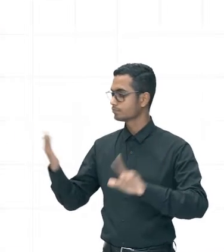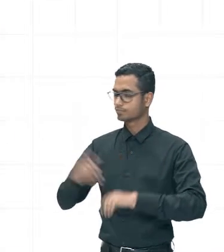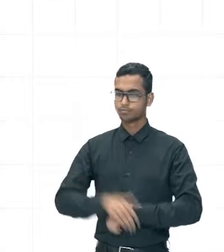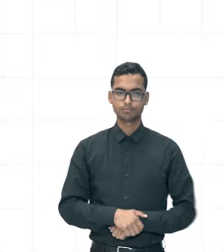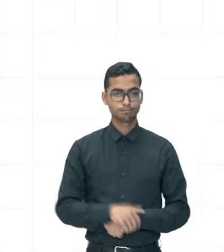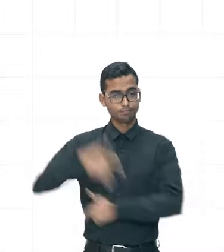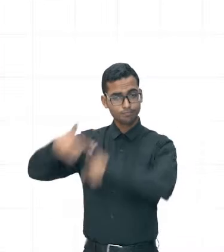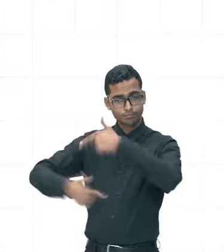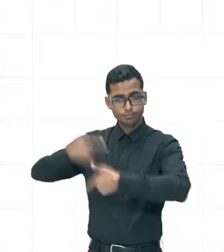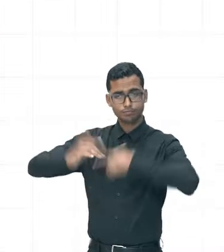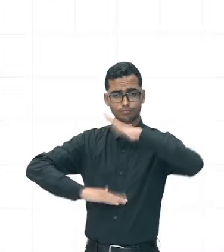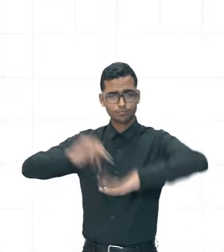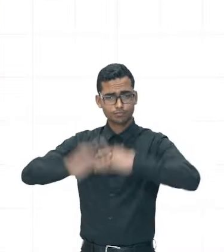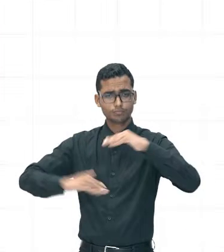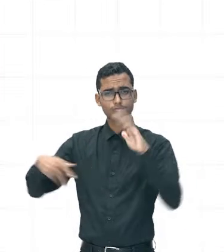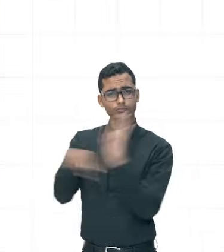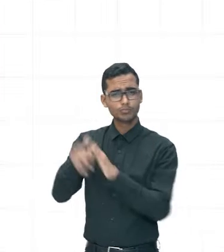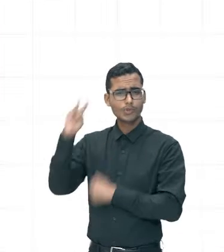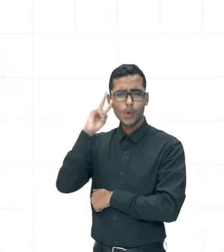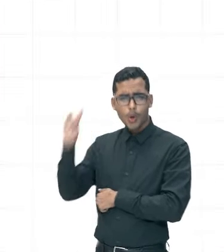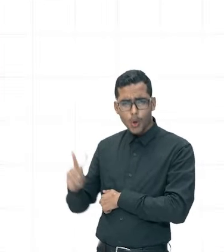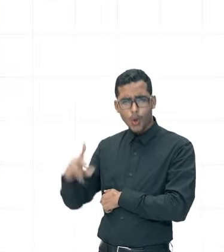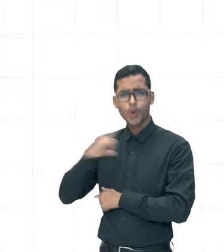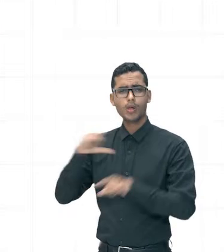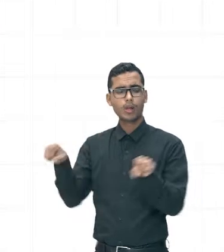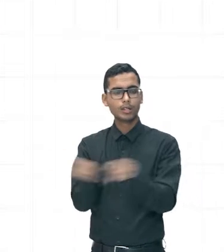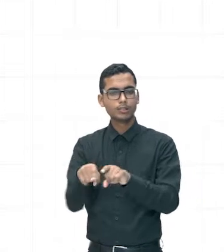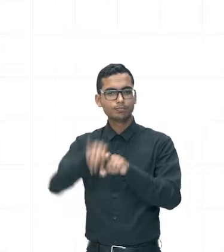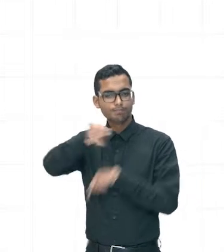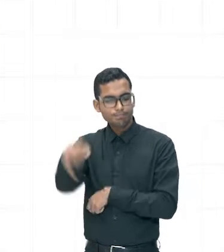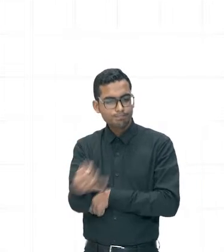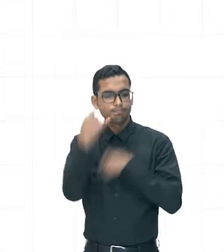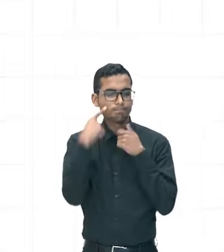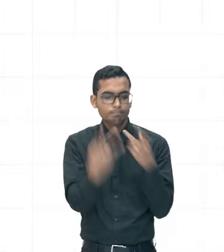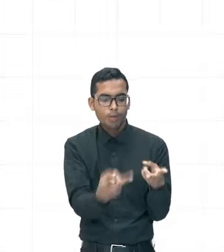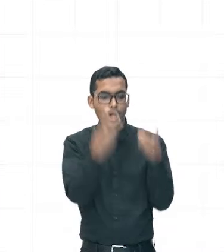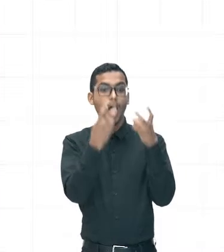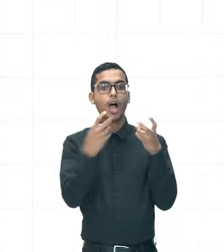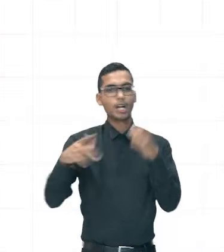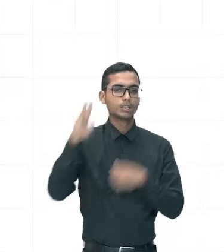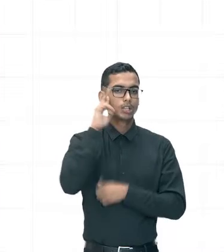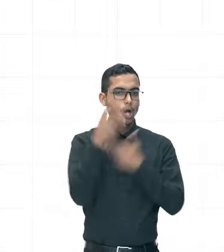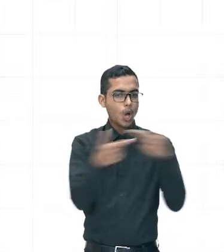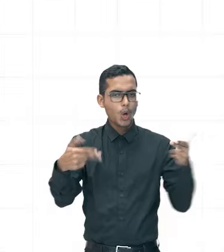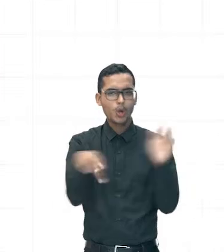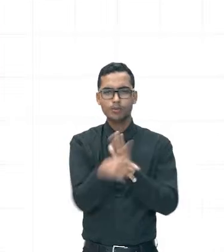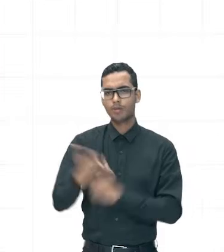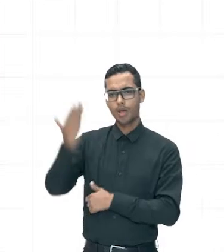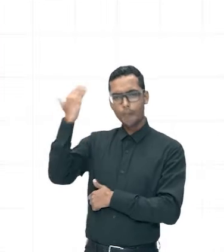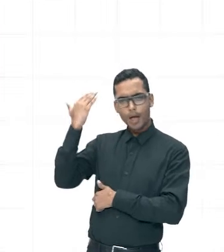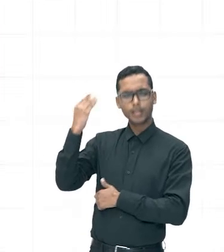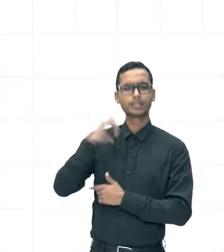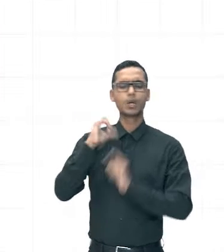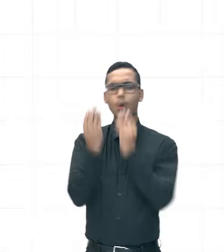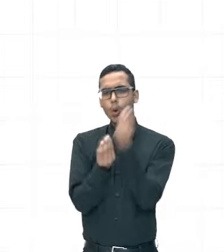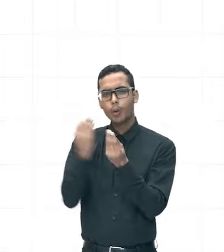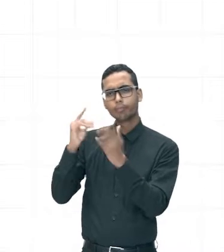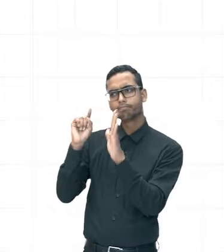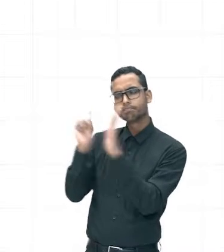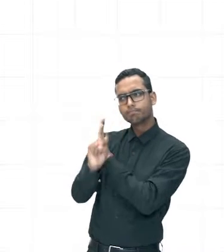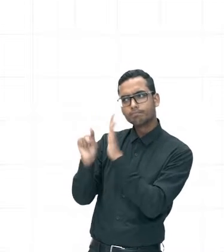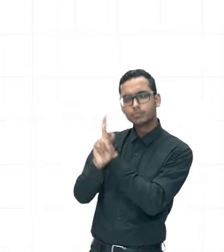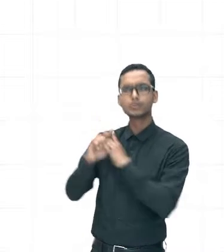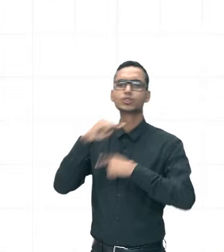do historiador consiste em explorar o passado com base em questionamentos e incertezas